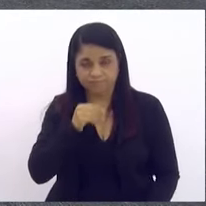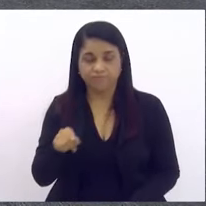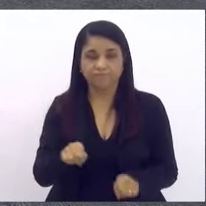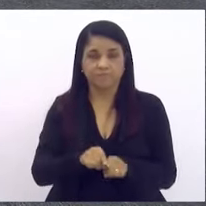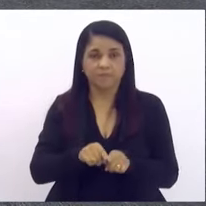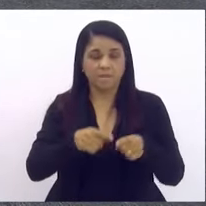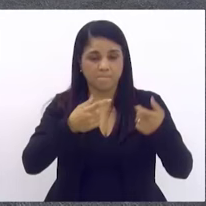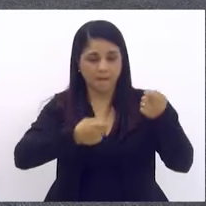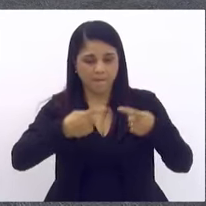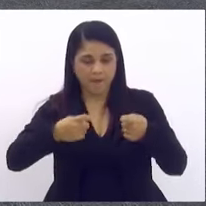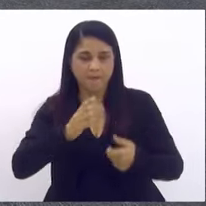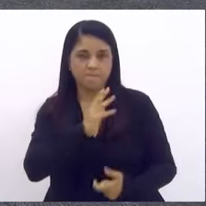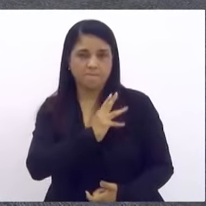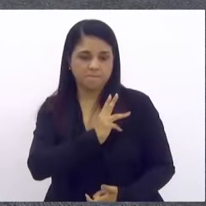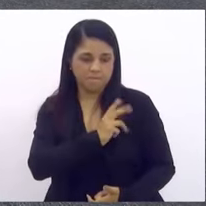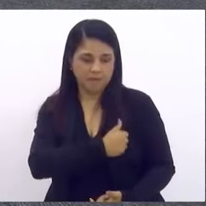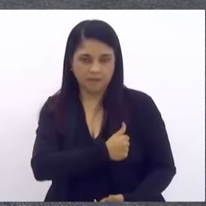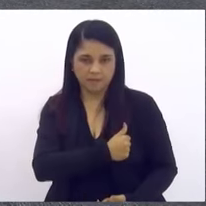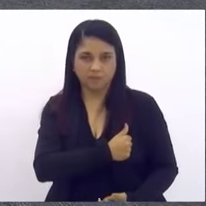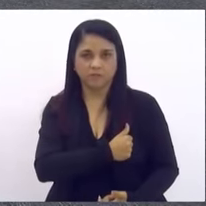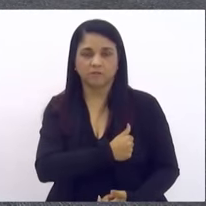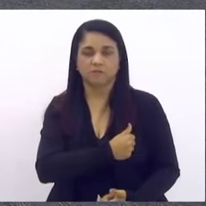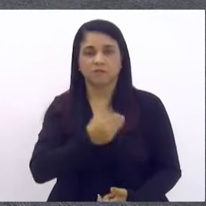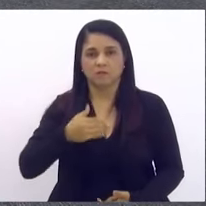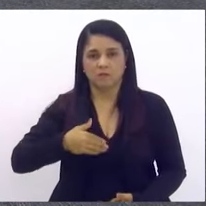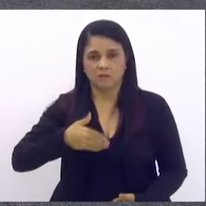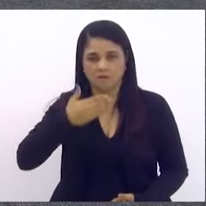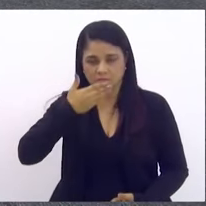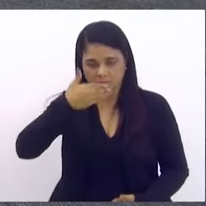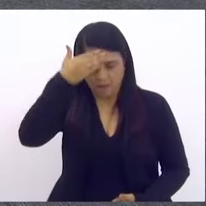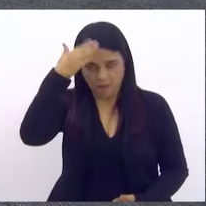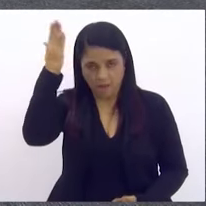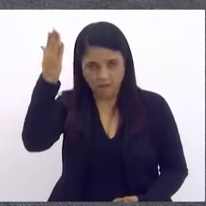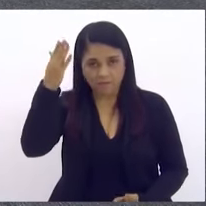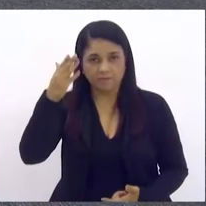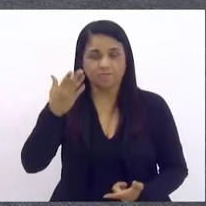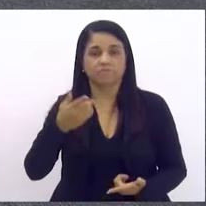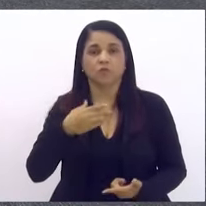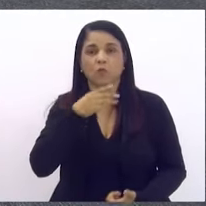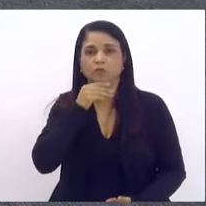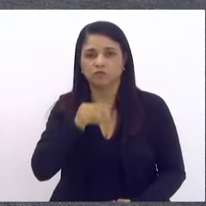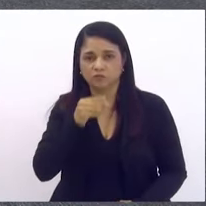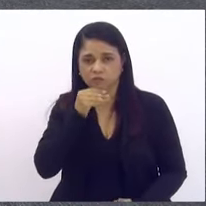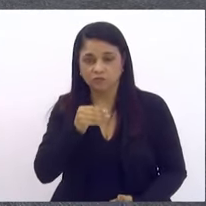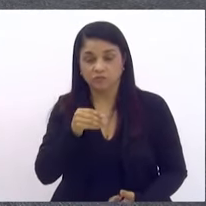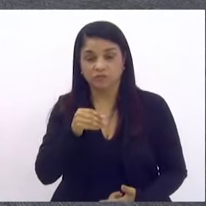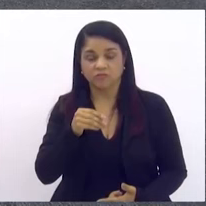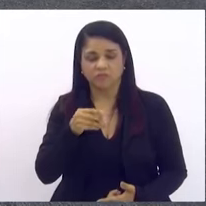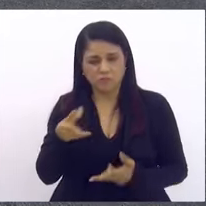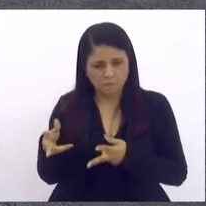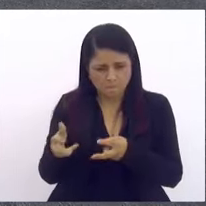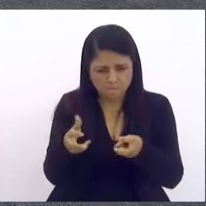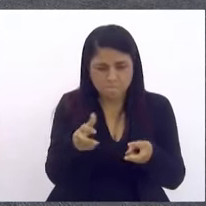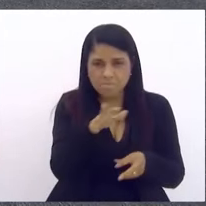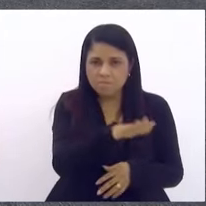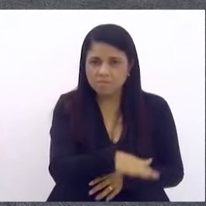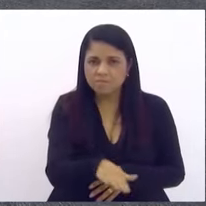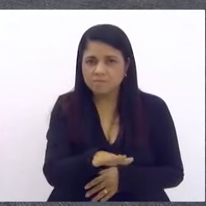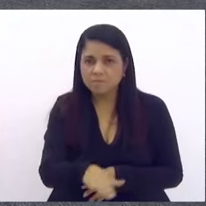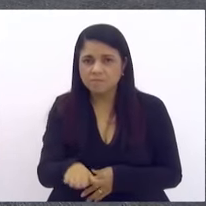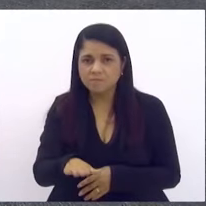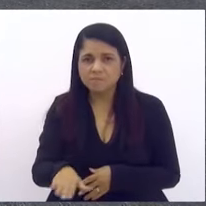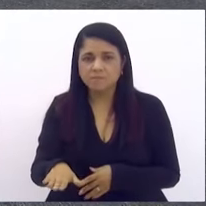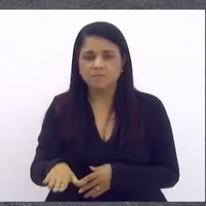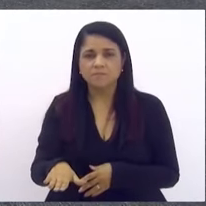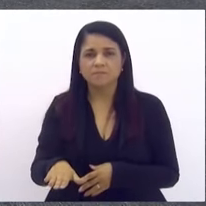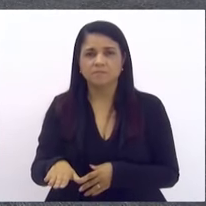países palestinos nos países árabes como Israel a gente vê que as crianças ainda